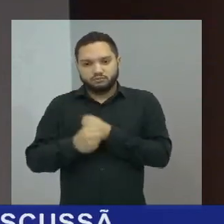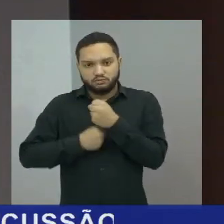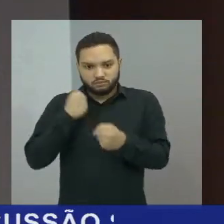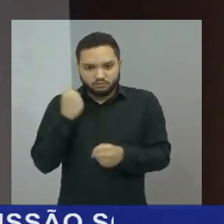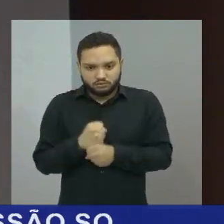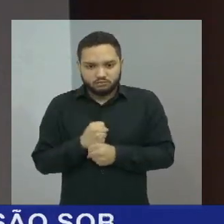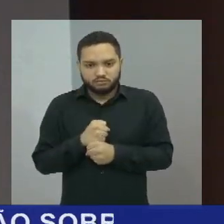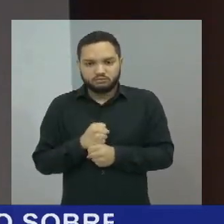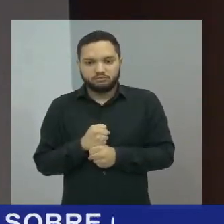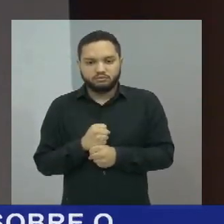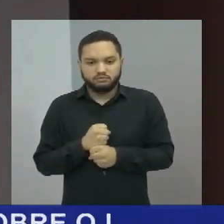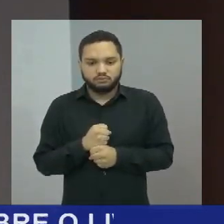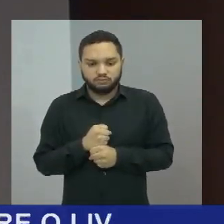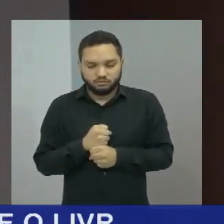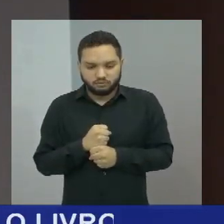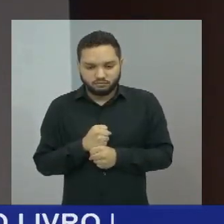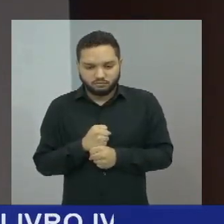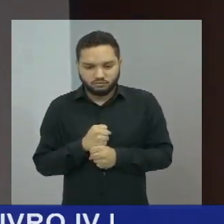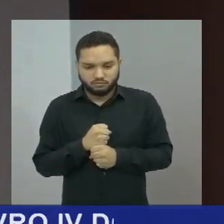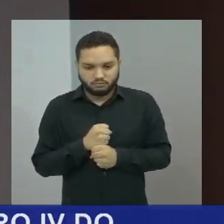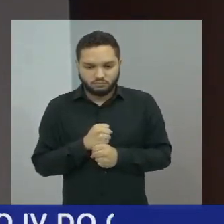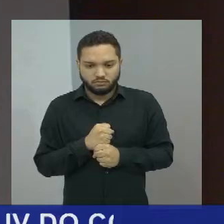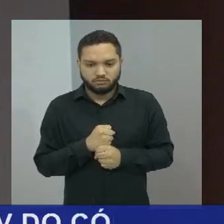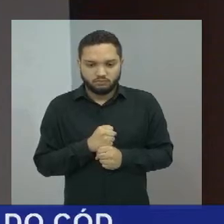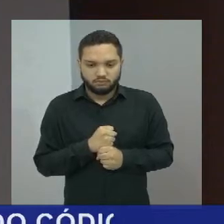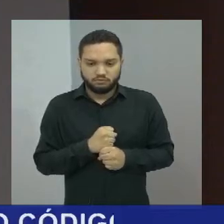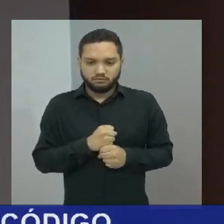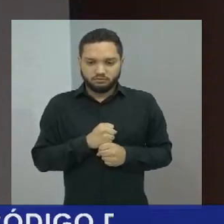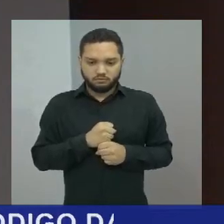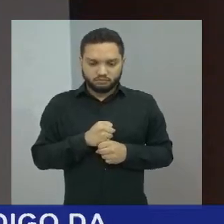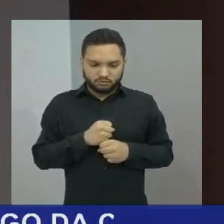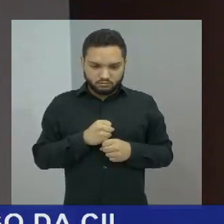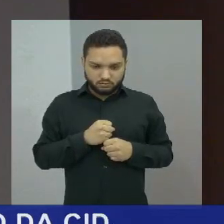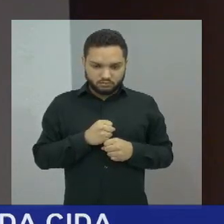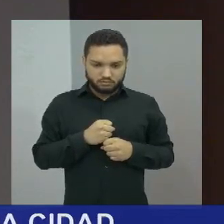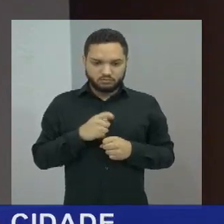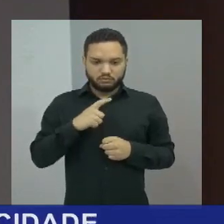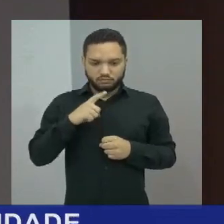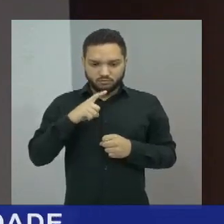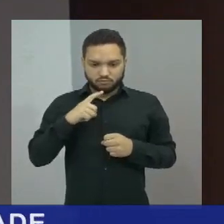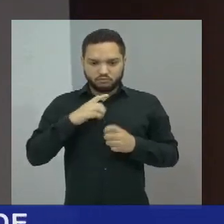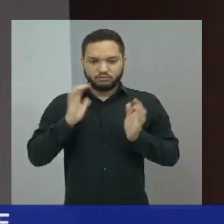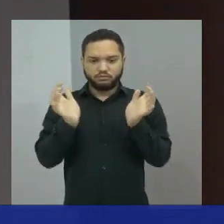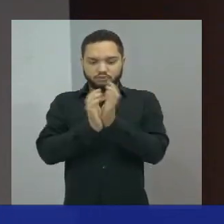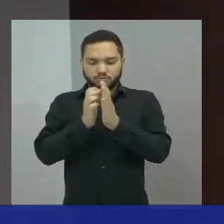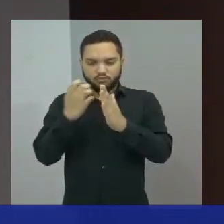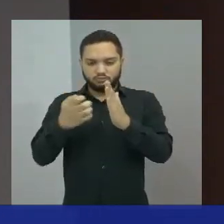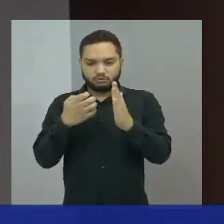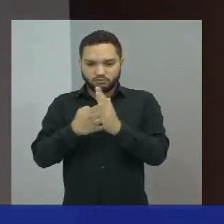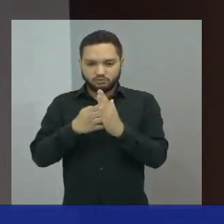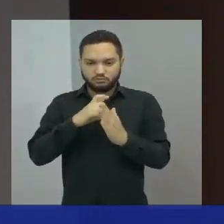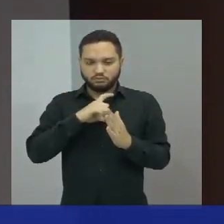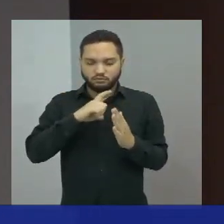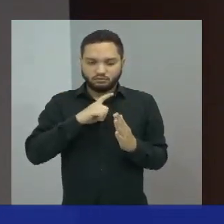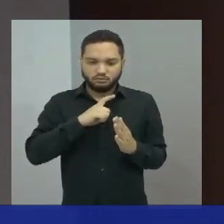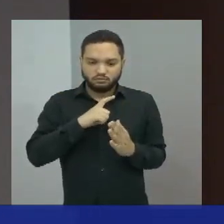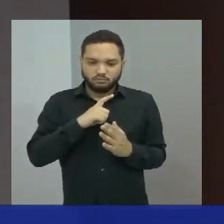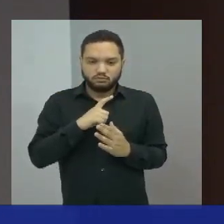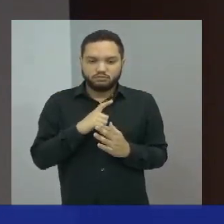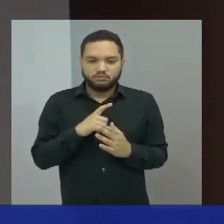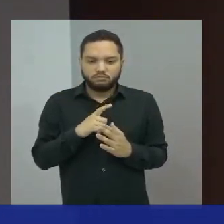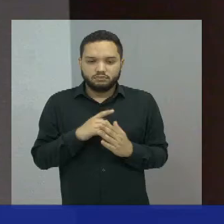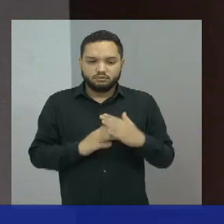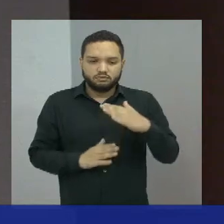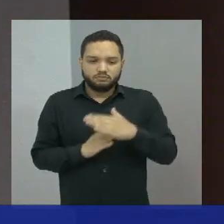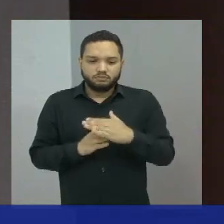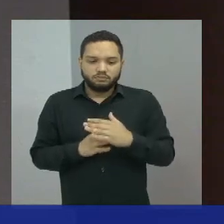empresa de pequeno porte com faturamento de R$ 2 milhões, tem. Na classificação lá das empresas, o faturamento da empresa de pequeno porte até R$